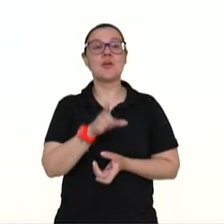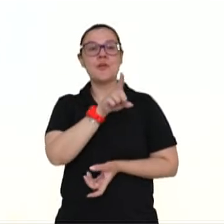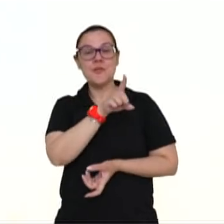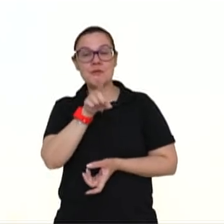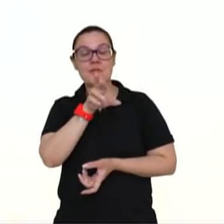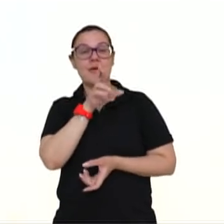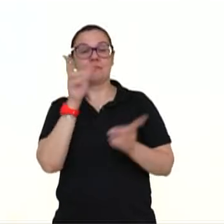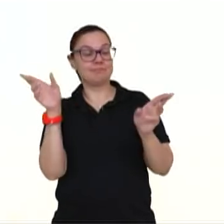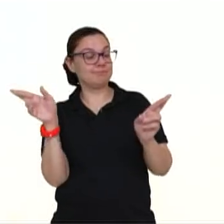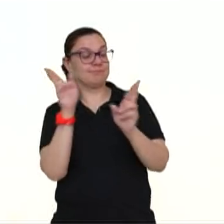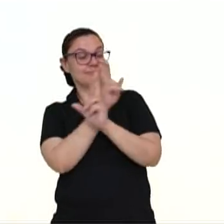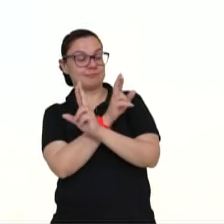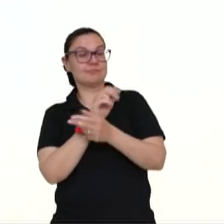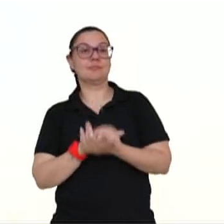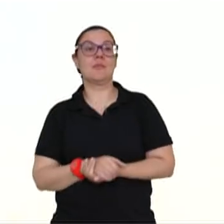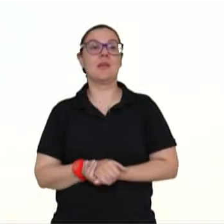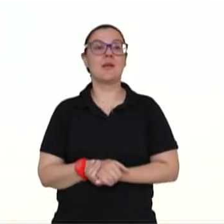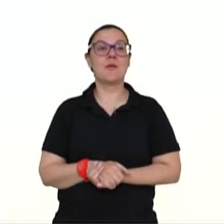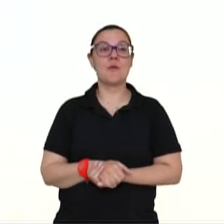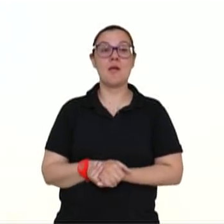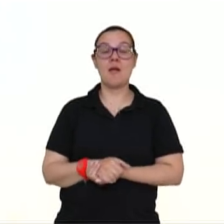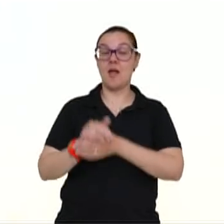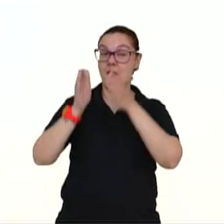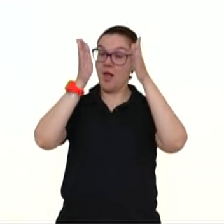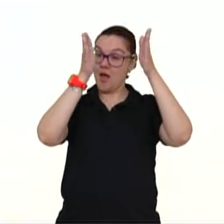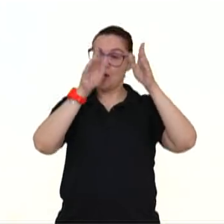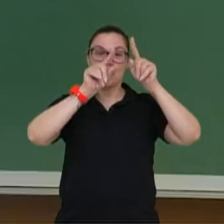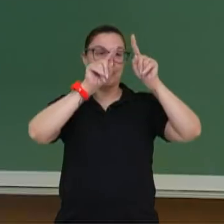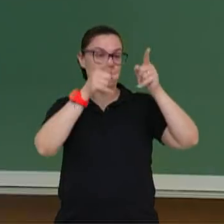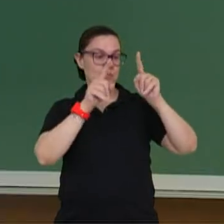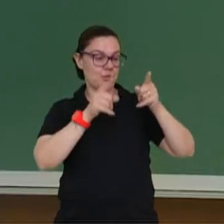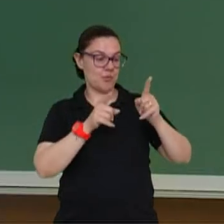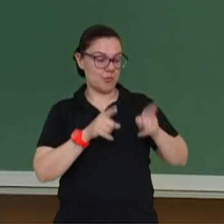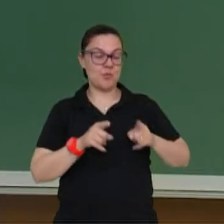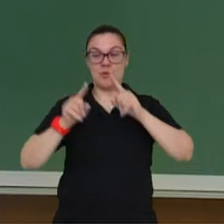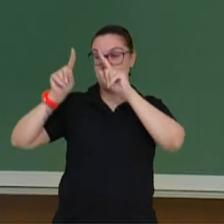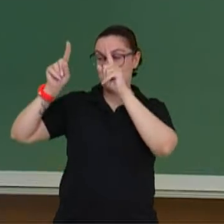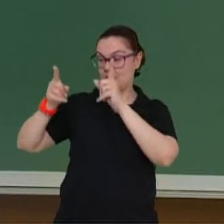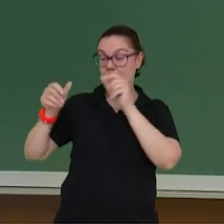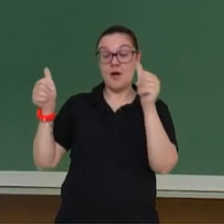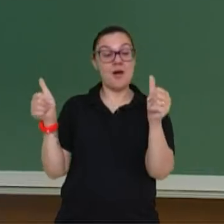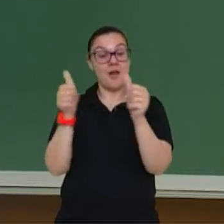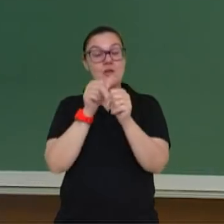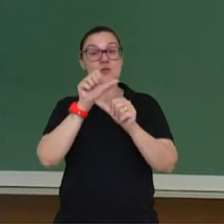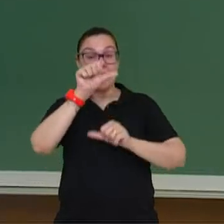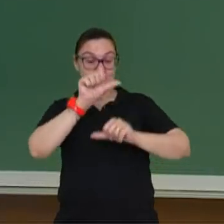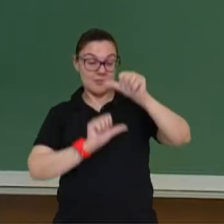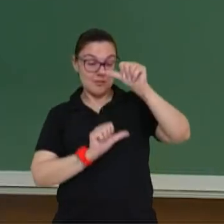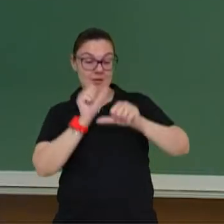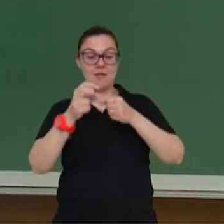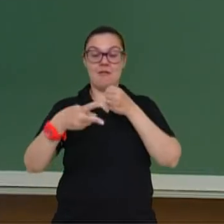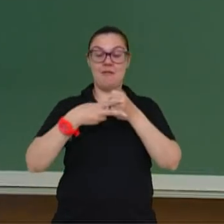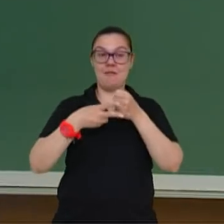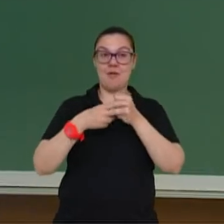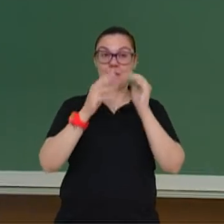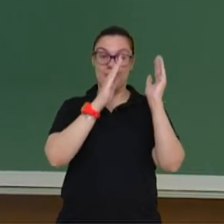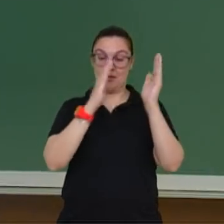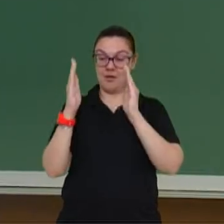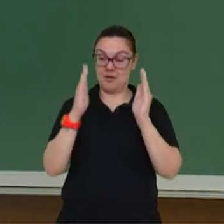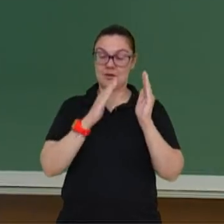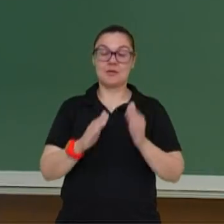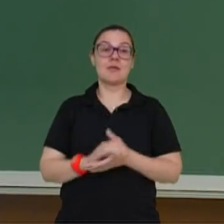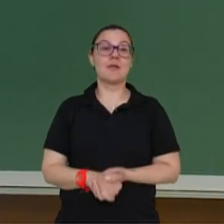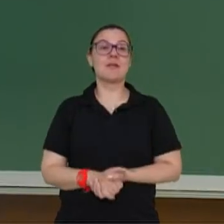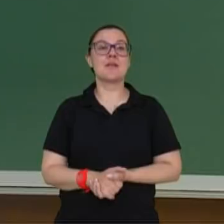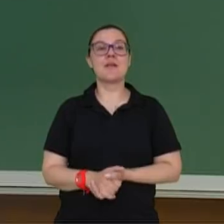vão relacionar as colunas indicando a transitividade dos verbos de cada oração.